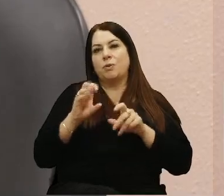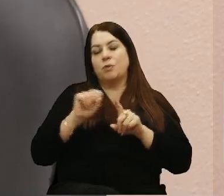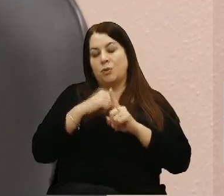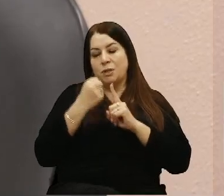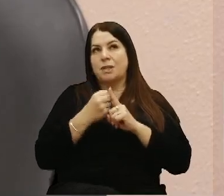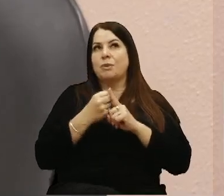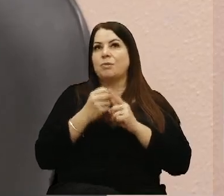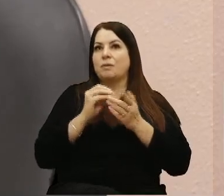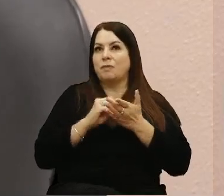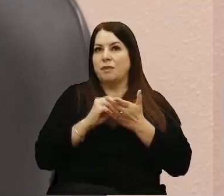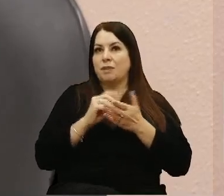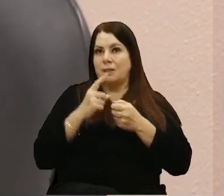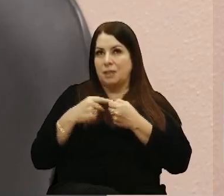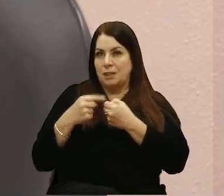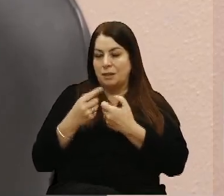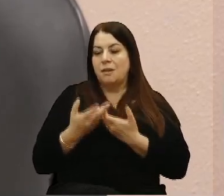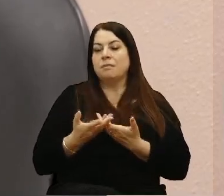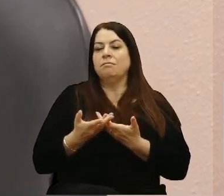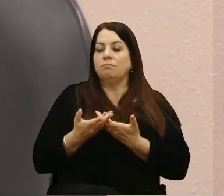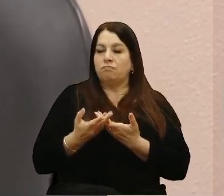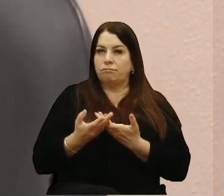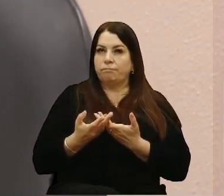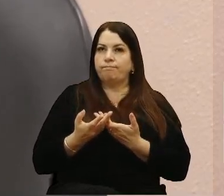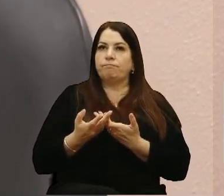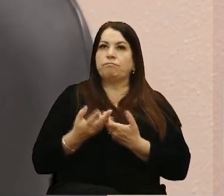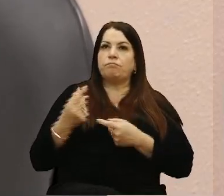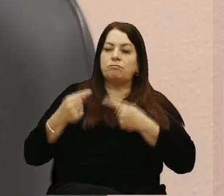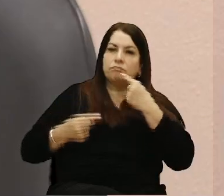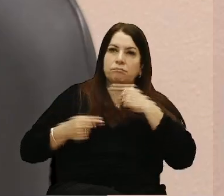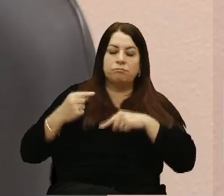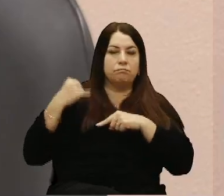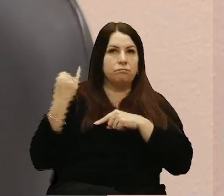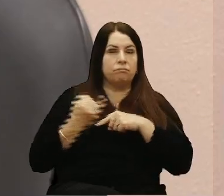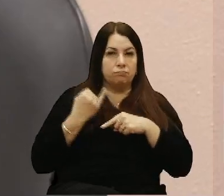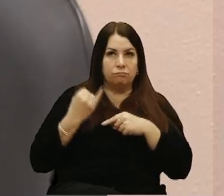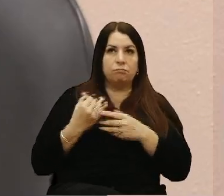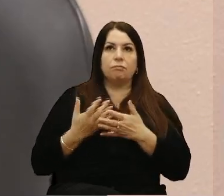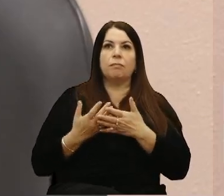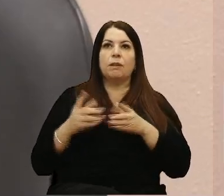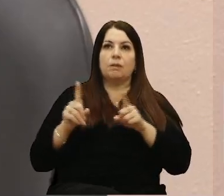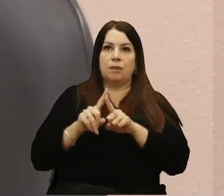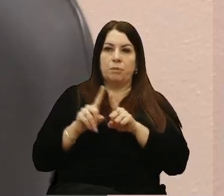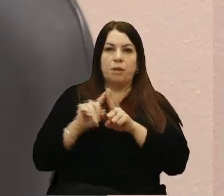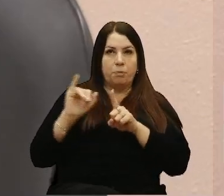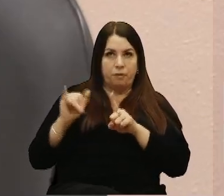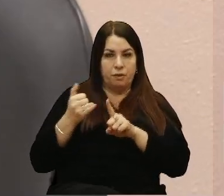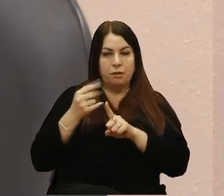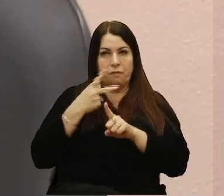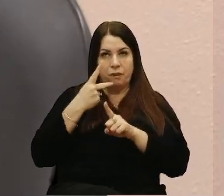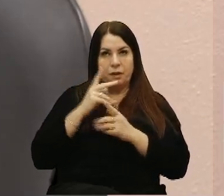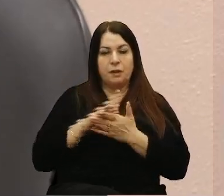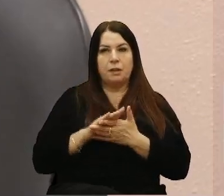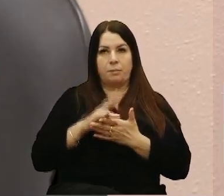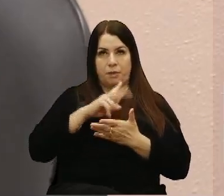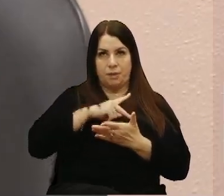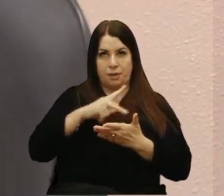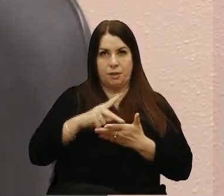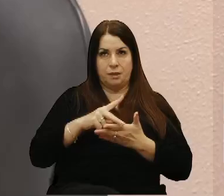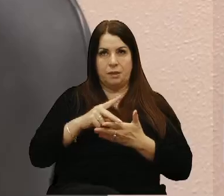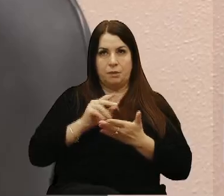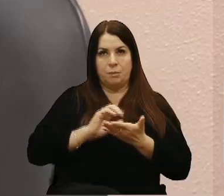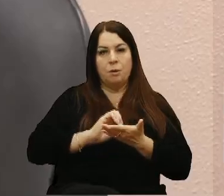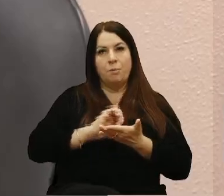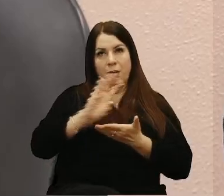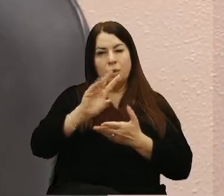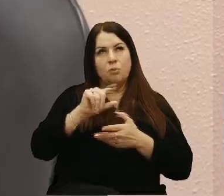extremamente precarizados na nossa cidade. Então, é um debate fundamental. E também aproveitar para dizer, senhor presidente, que nós estaremos encaminhando na